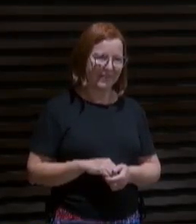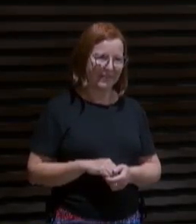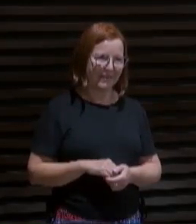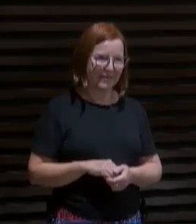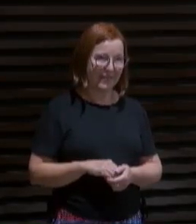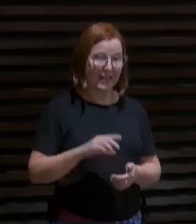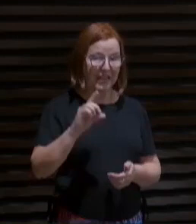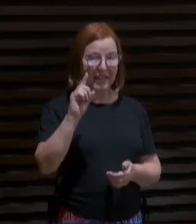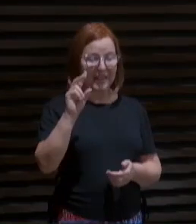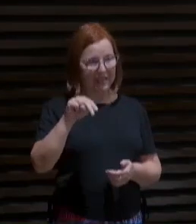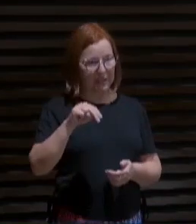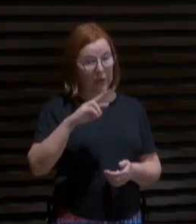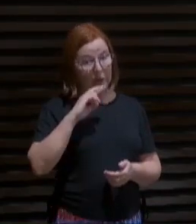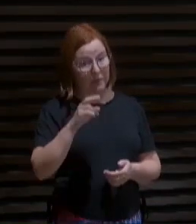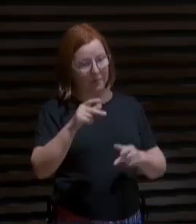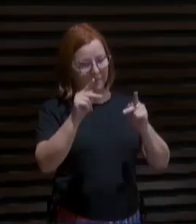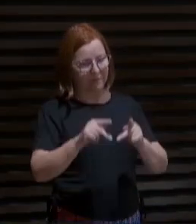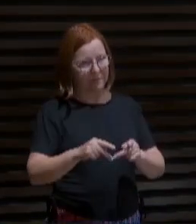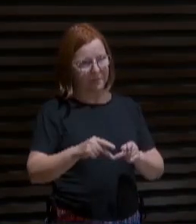Respondeu Daniel na presença do rei